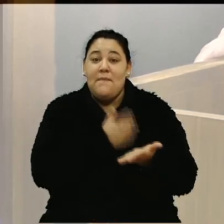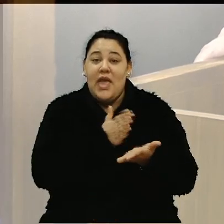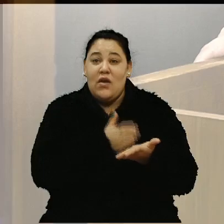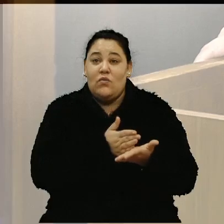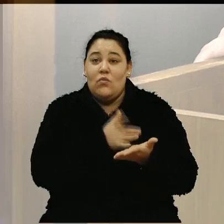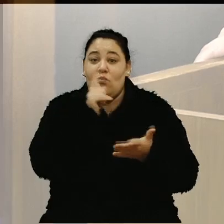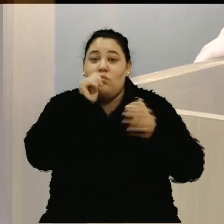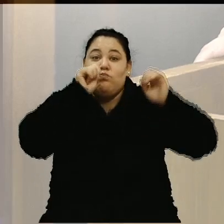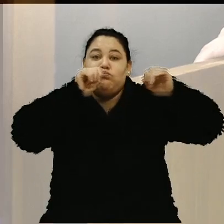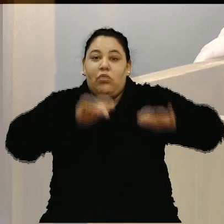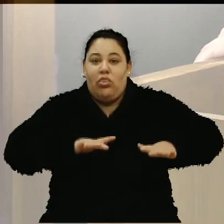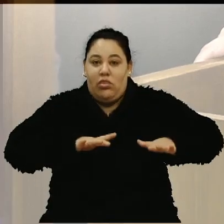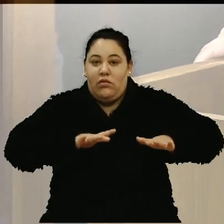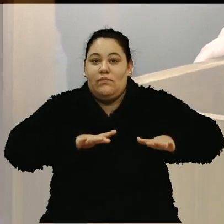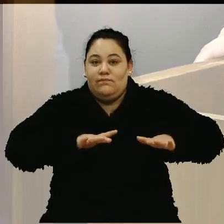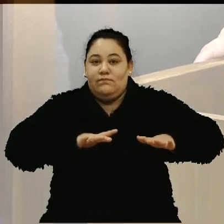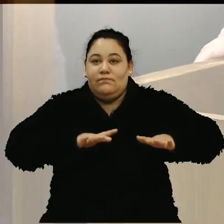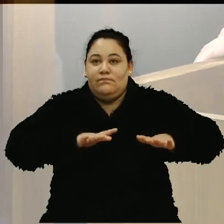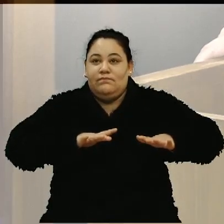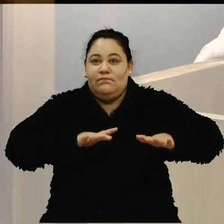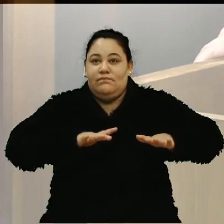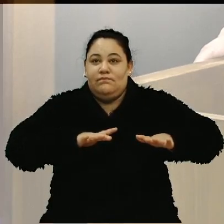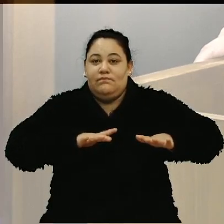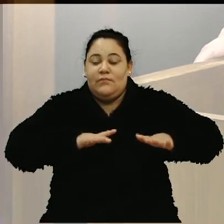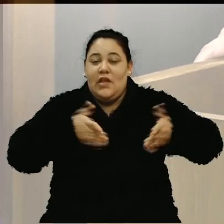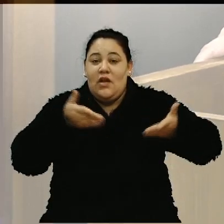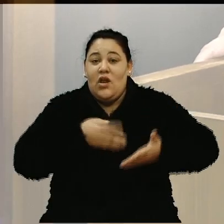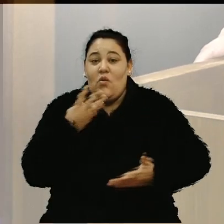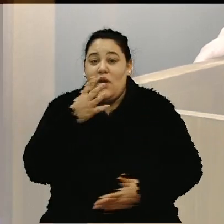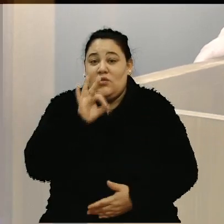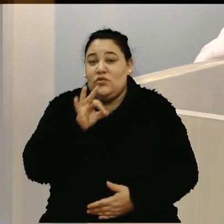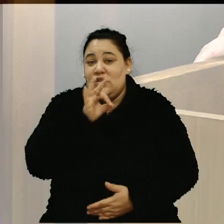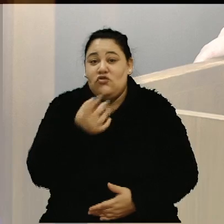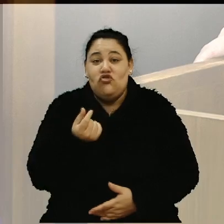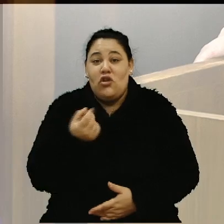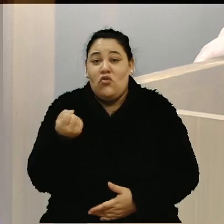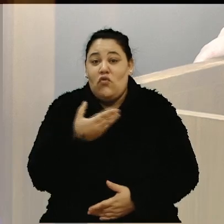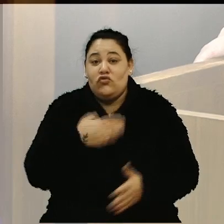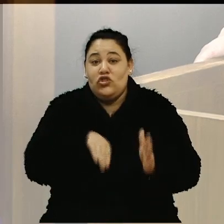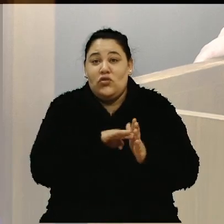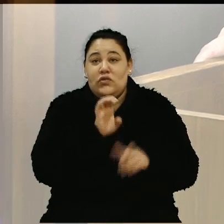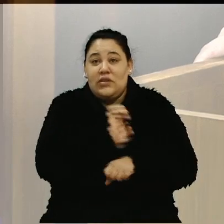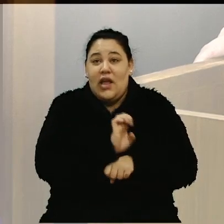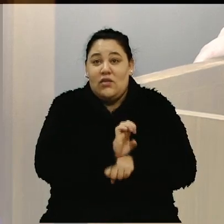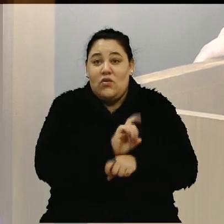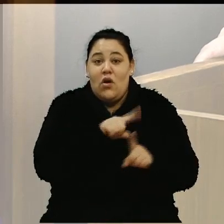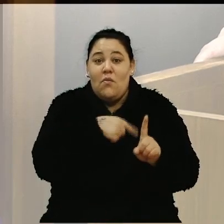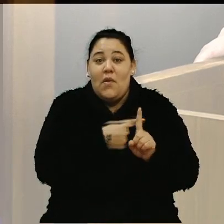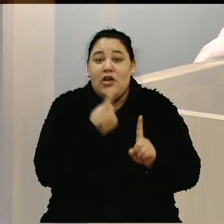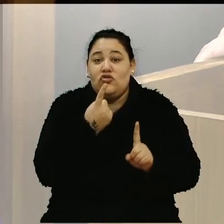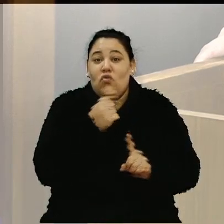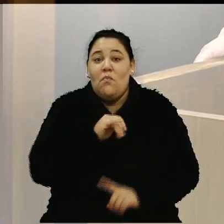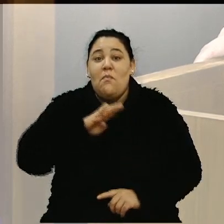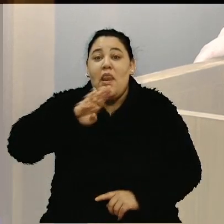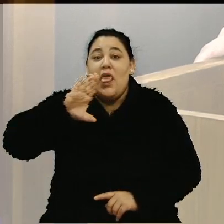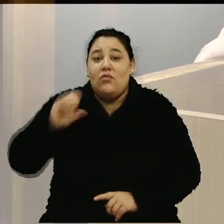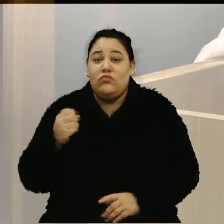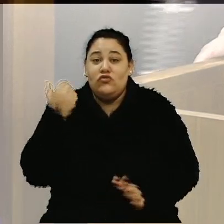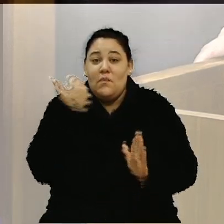afetados pelas enchentes. Imaginem o que seria do Brasil nas mãos do PT.